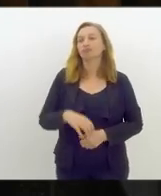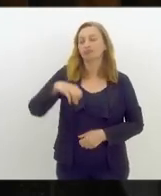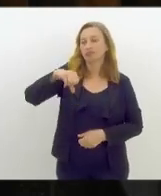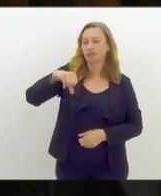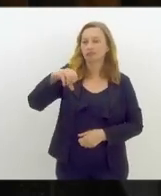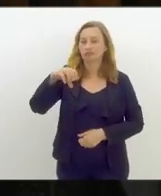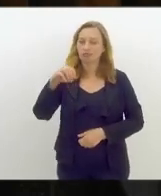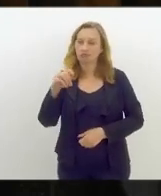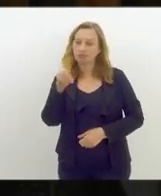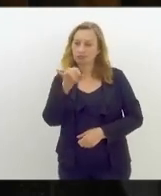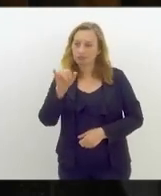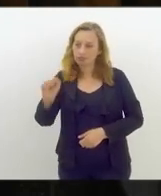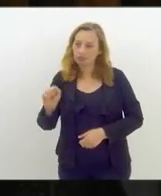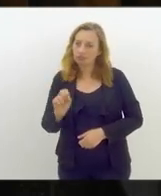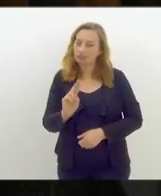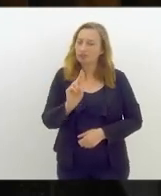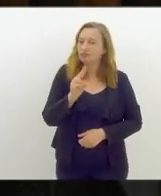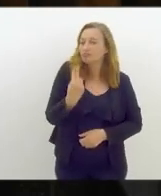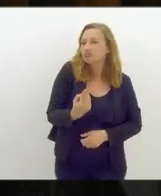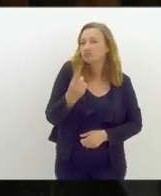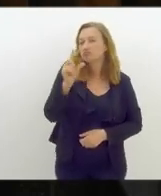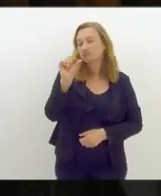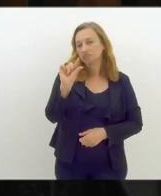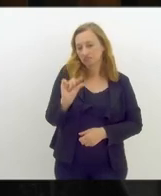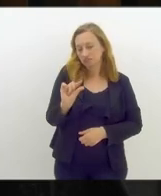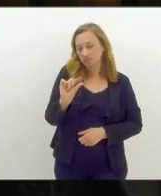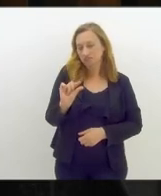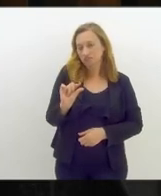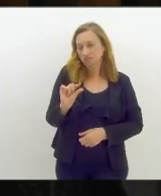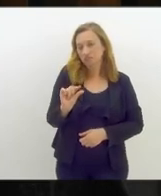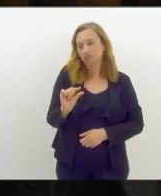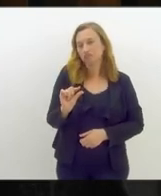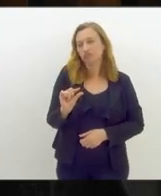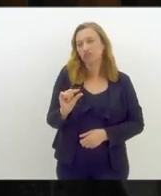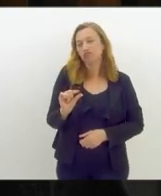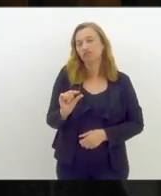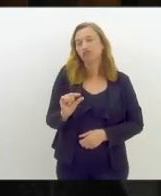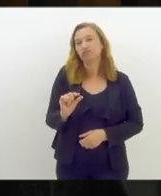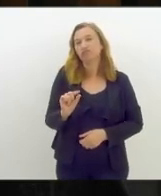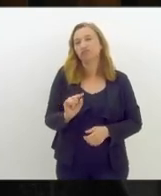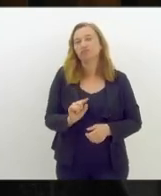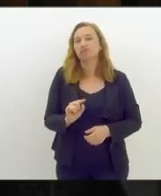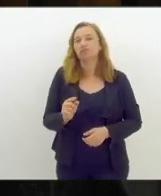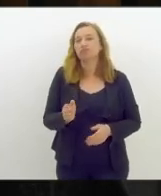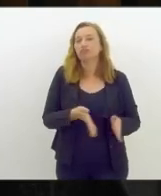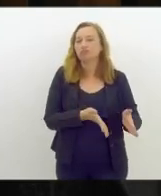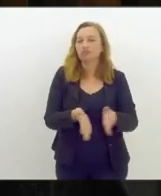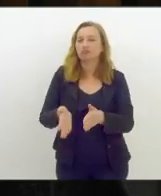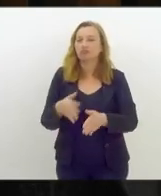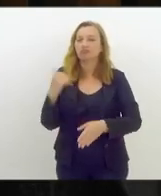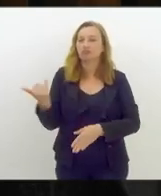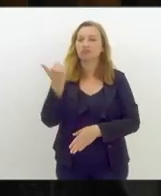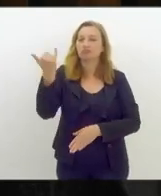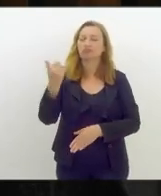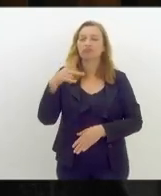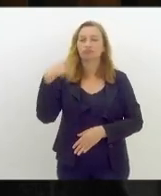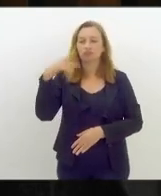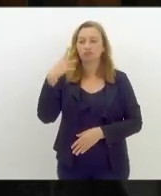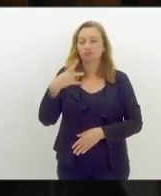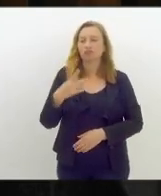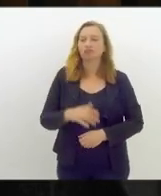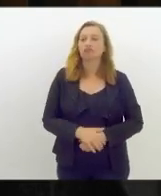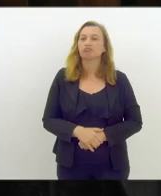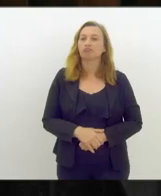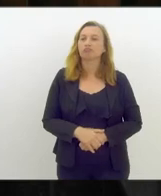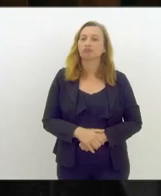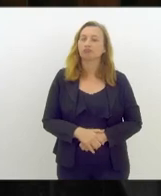90 dias, um pouco menos, um caminho importante para o Parlamento Fluminense. E,